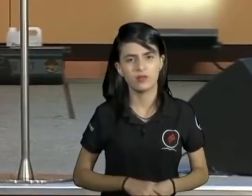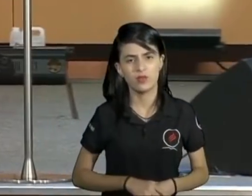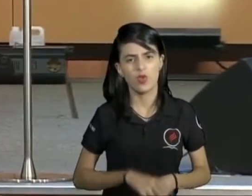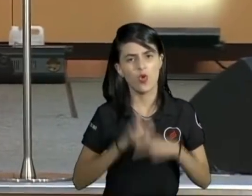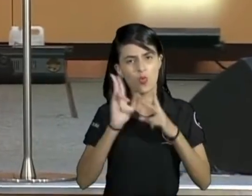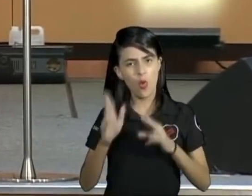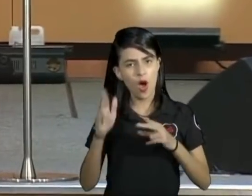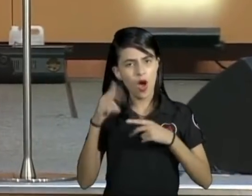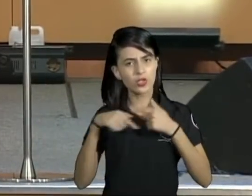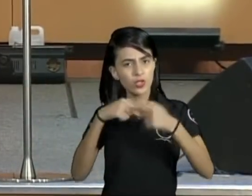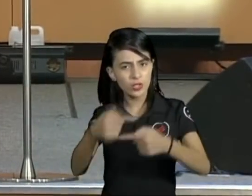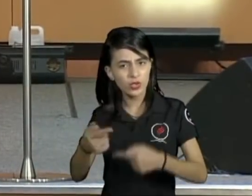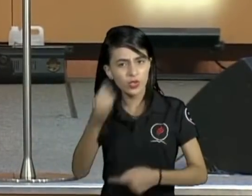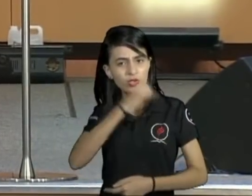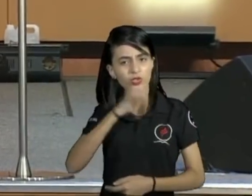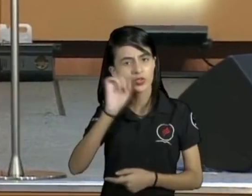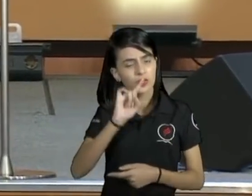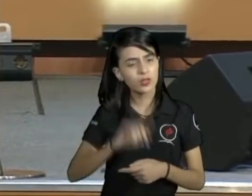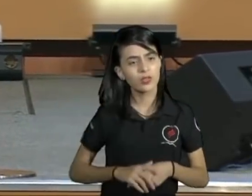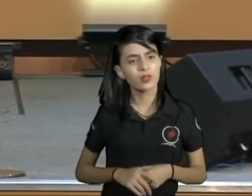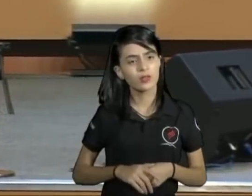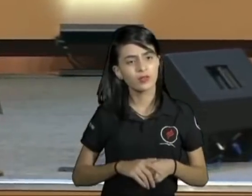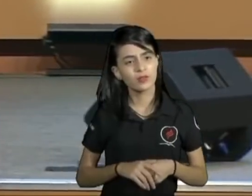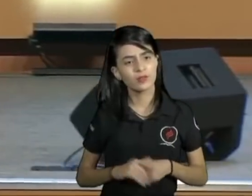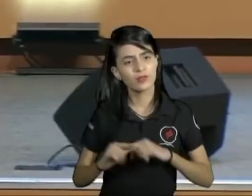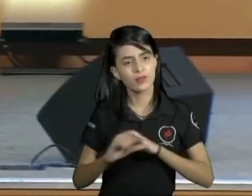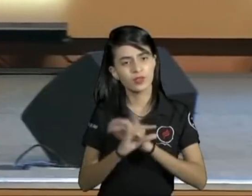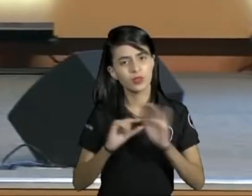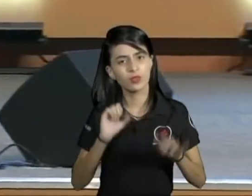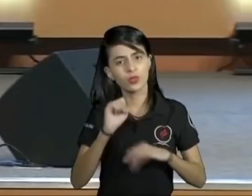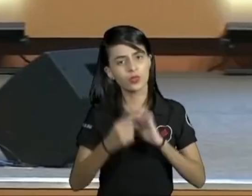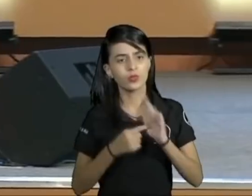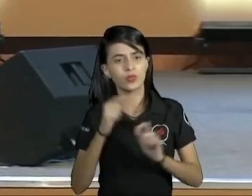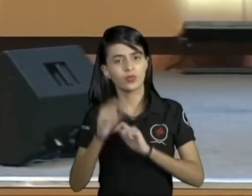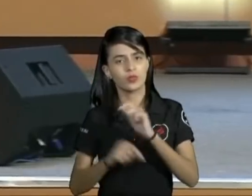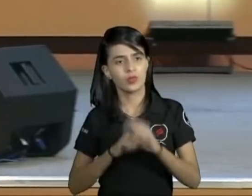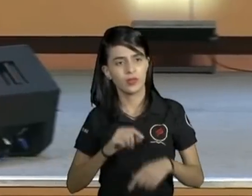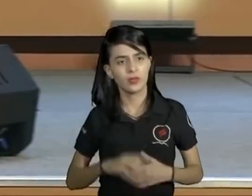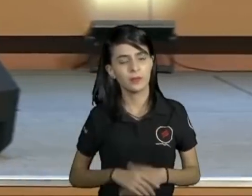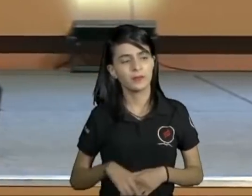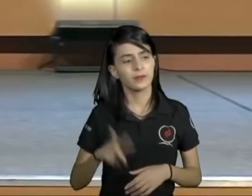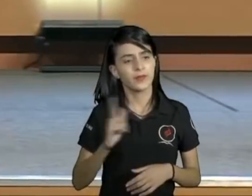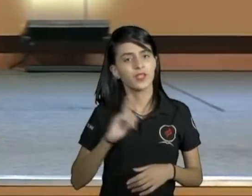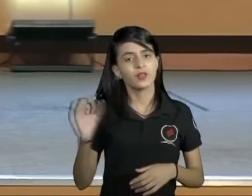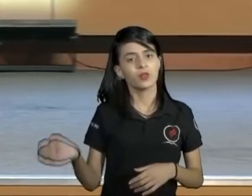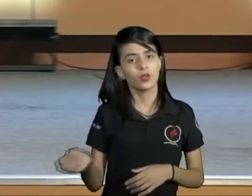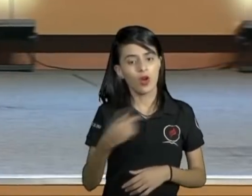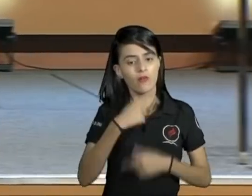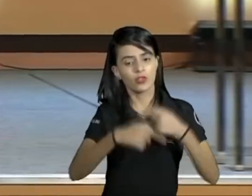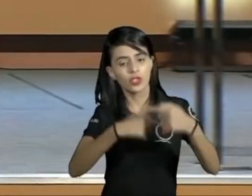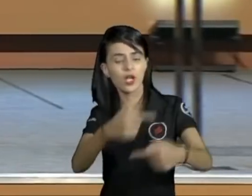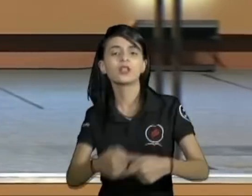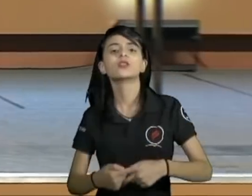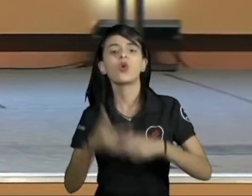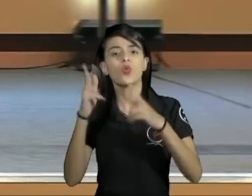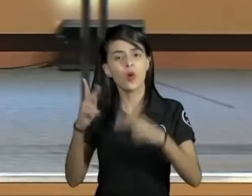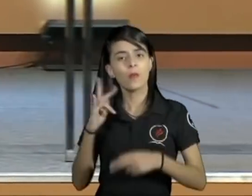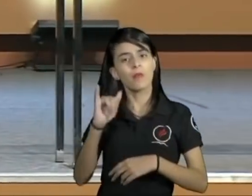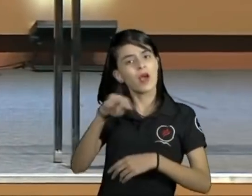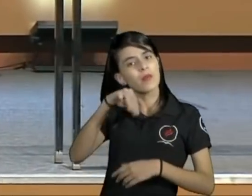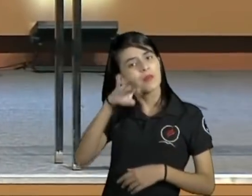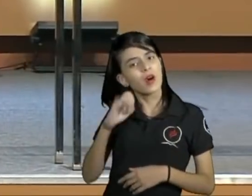ser igual a geração antiga e no Versículo 8 diz e para que a geração nova não seja igual a geração de seus pais